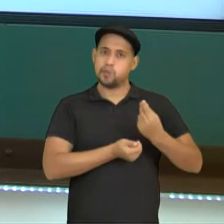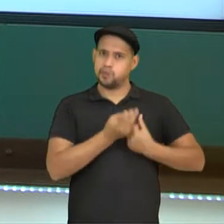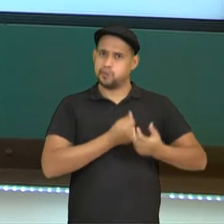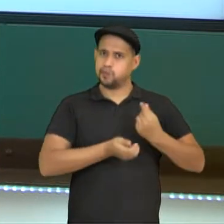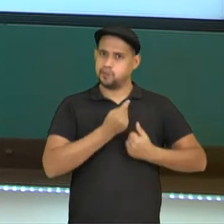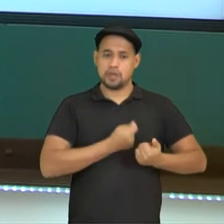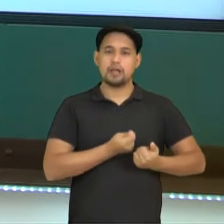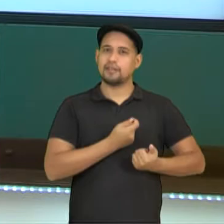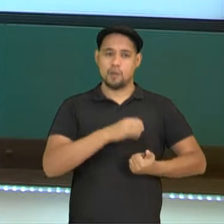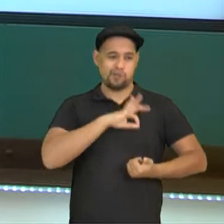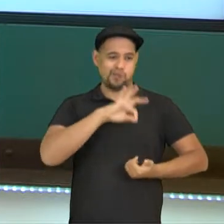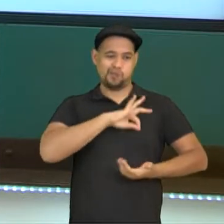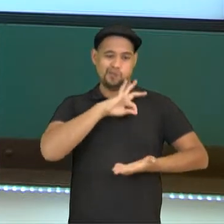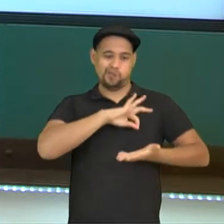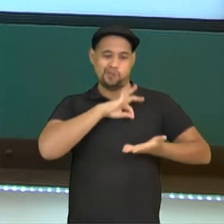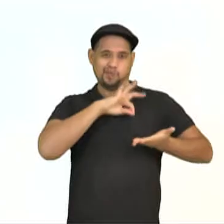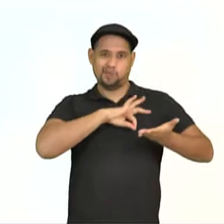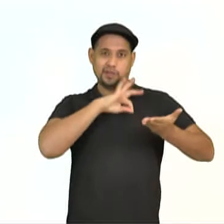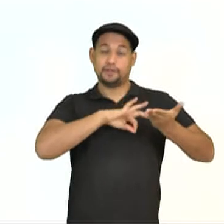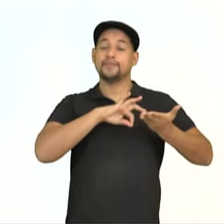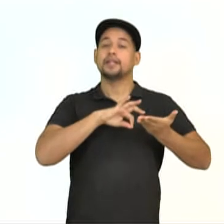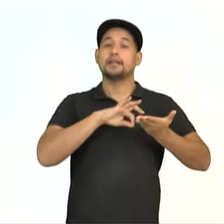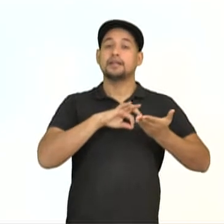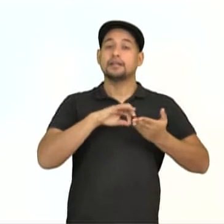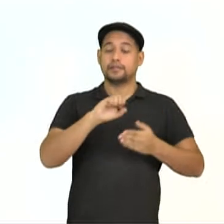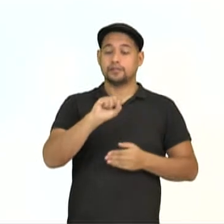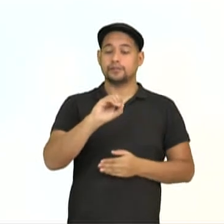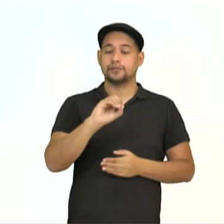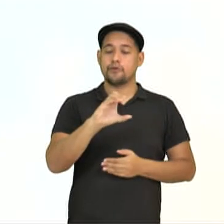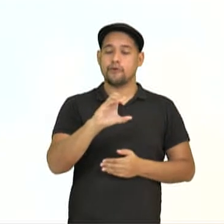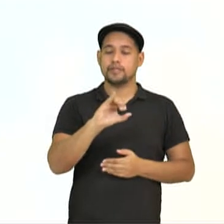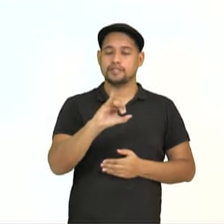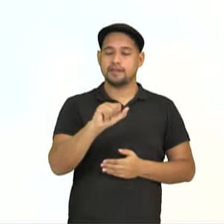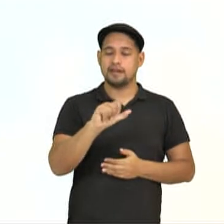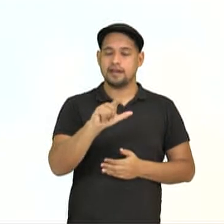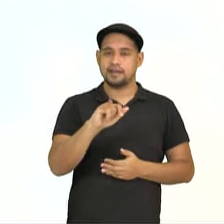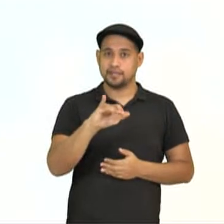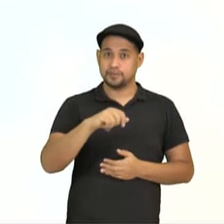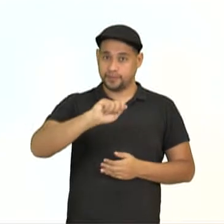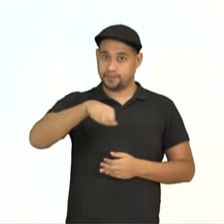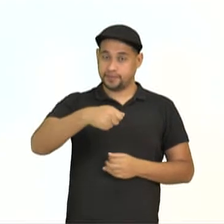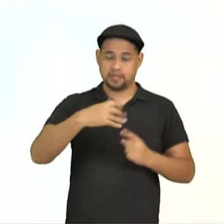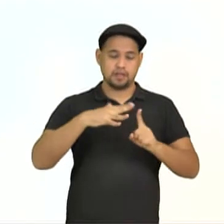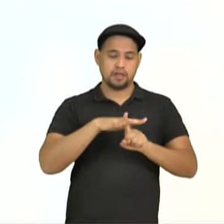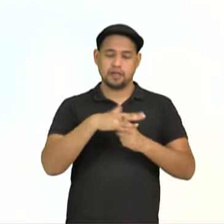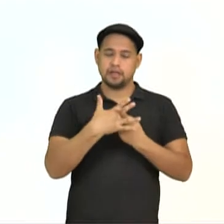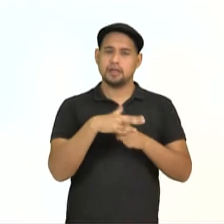liberdade econômica. Socialismo, uma doutrina política e econômica que defende a